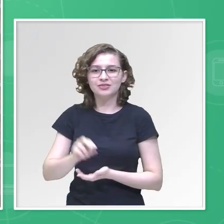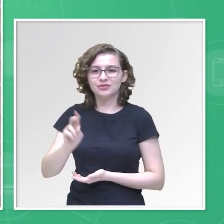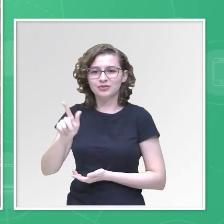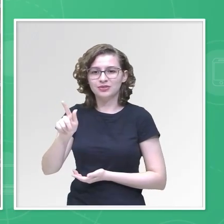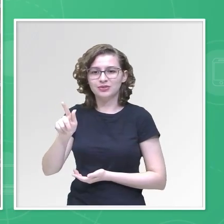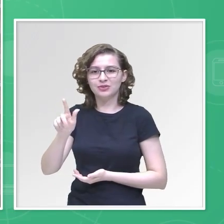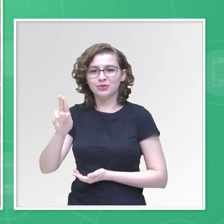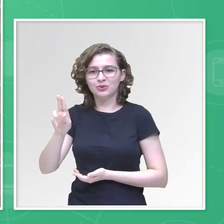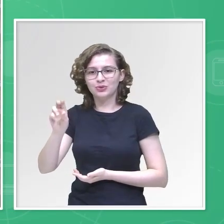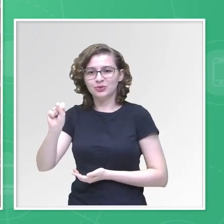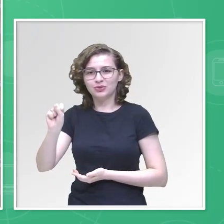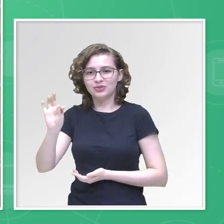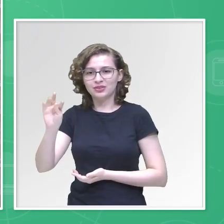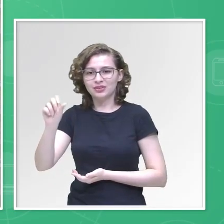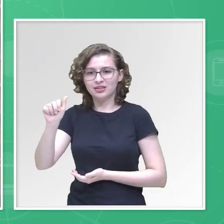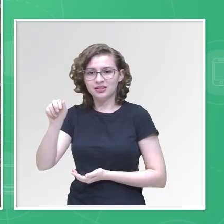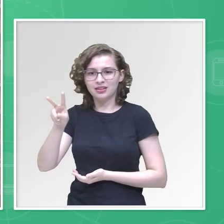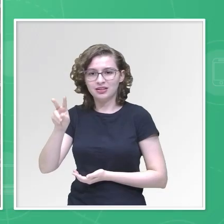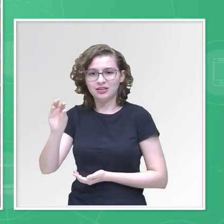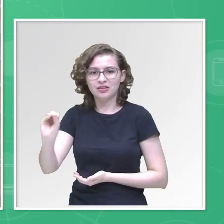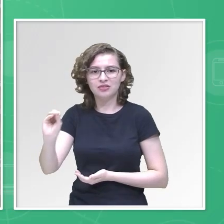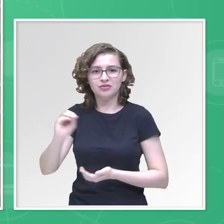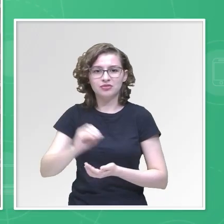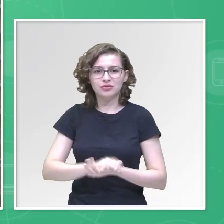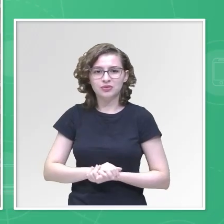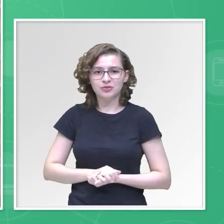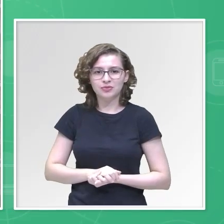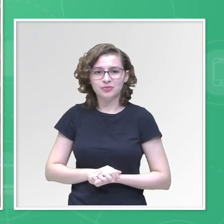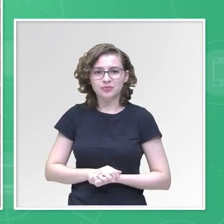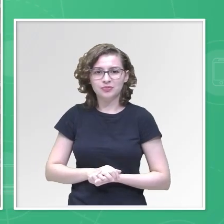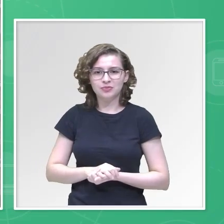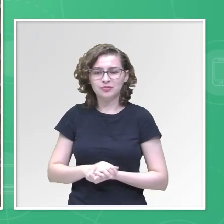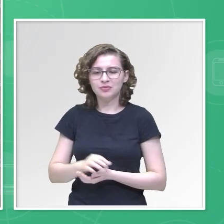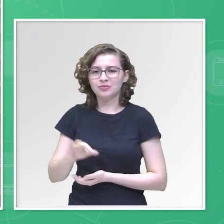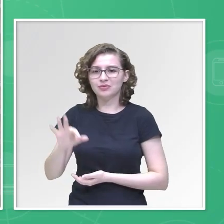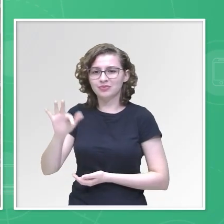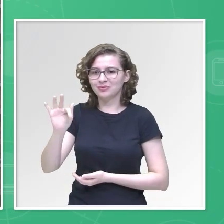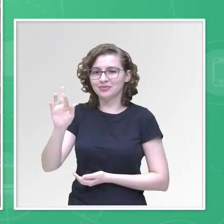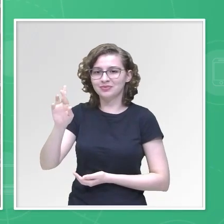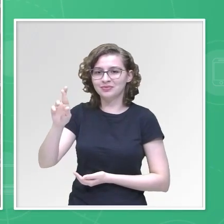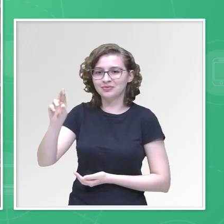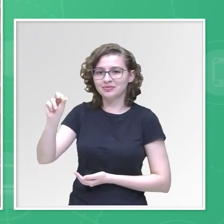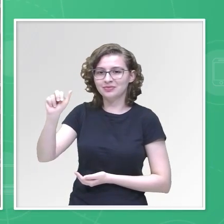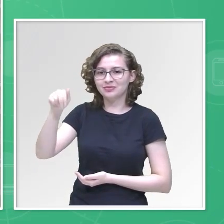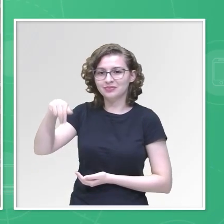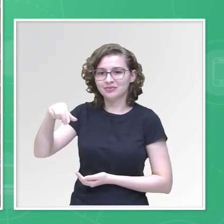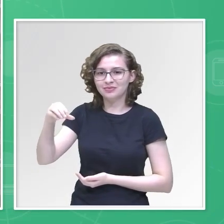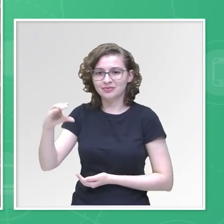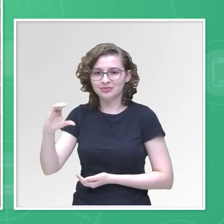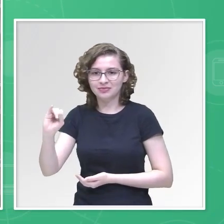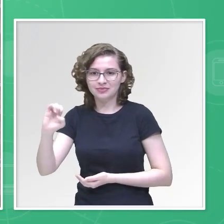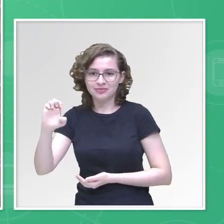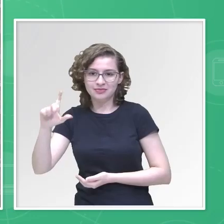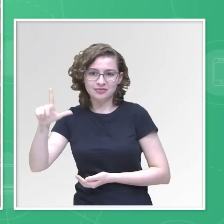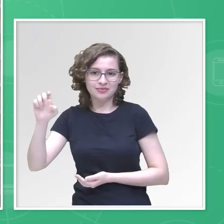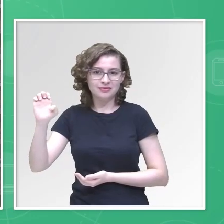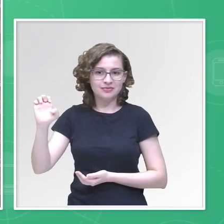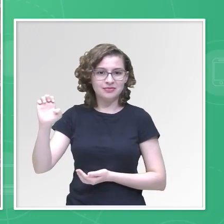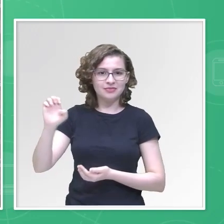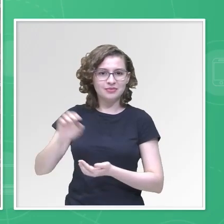rak e eu acho que Raquel José Wilson Franciele Quem mais vai